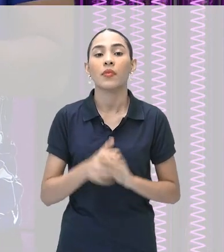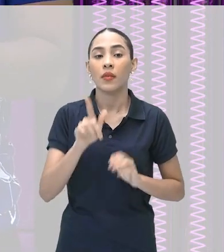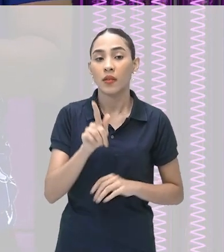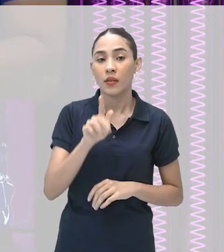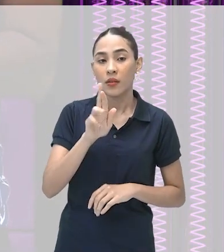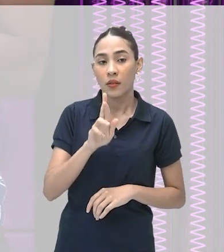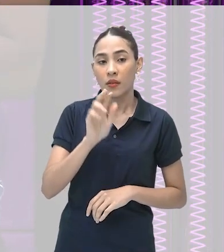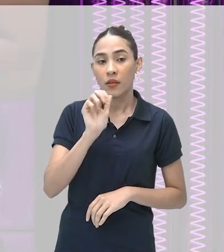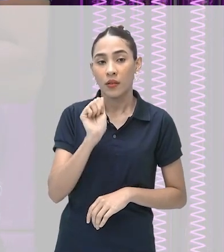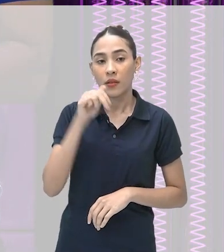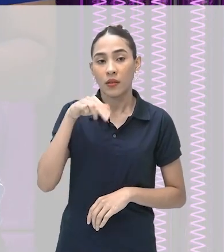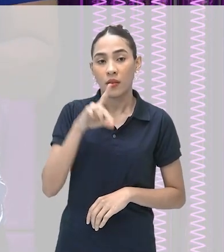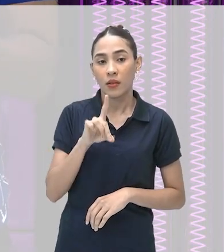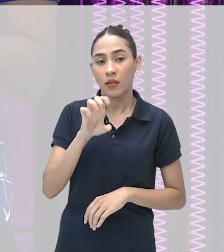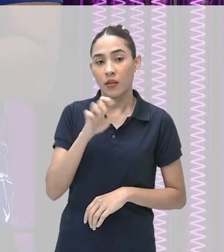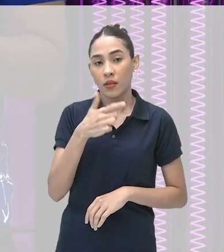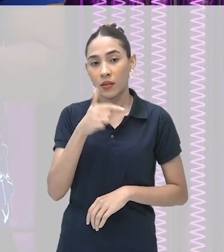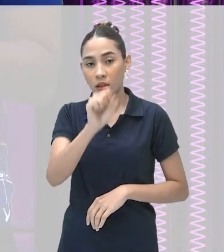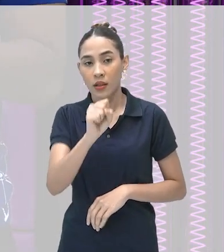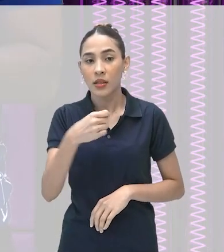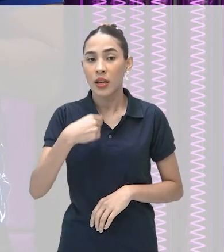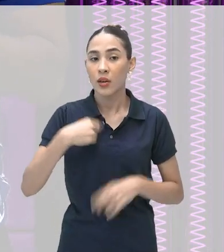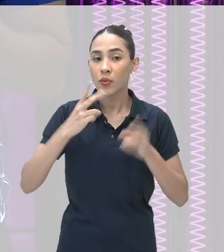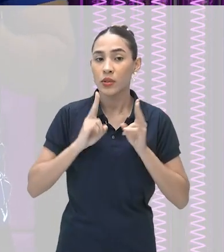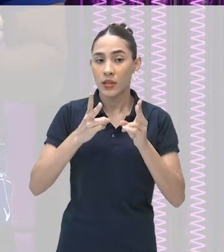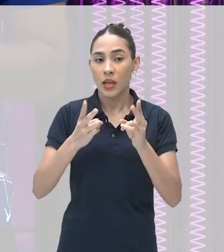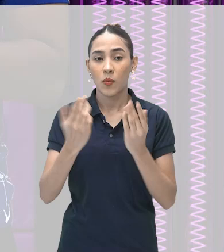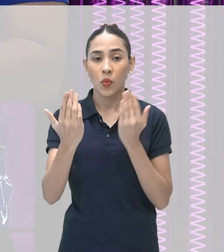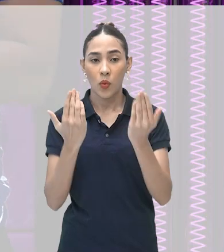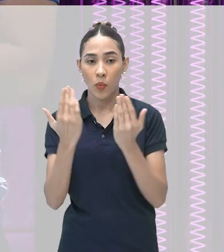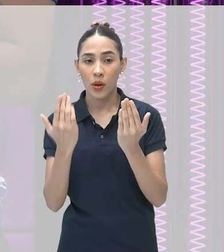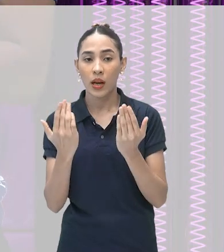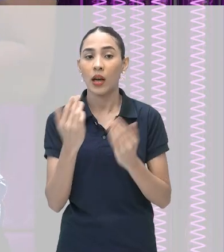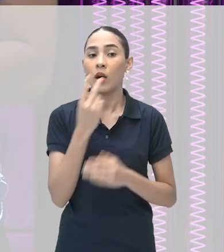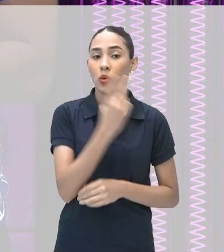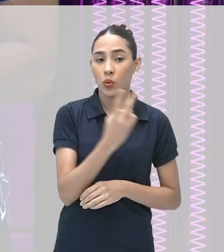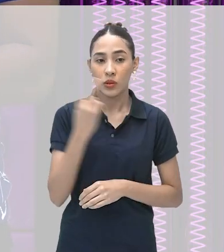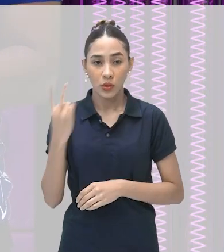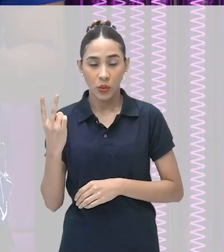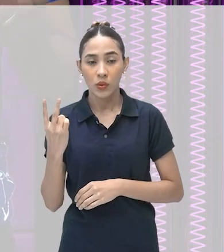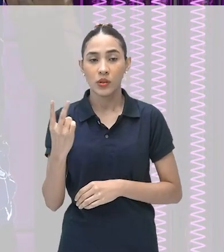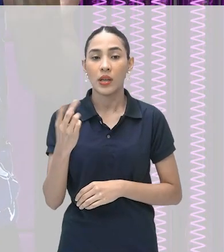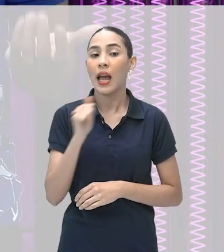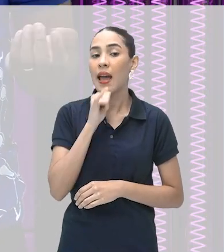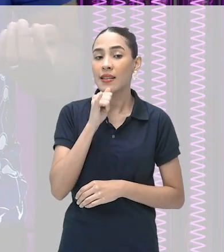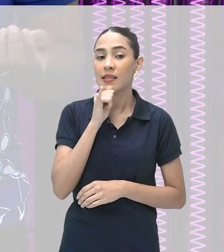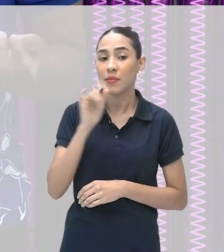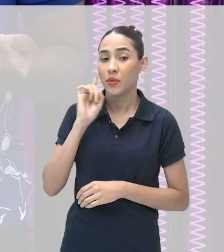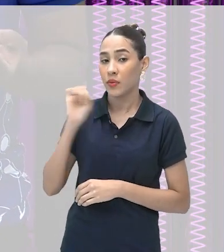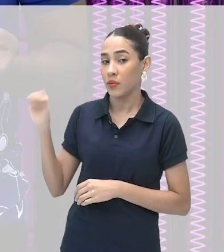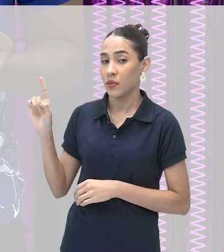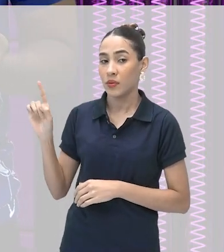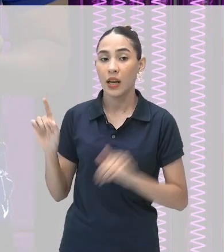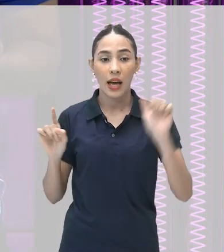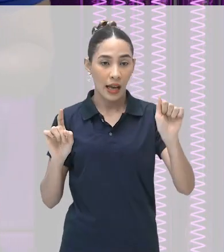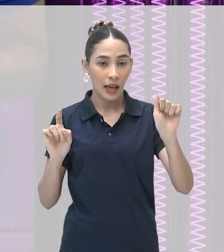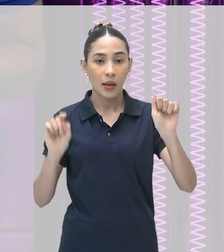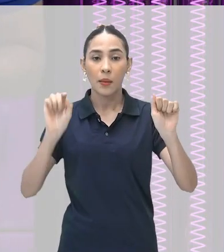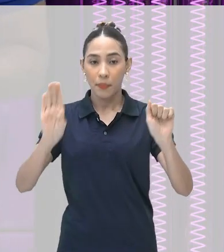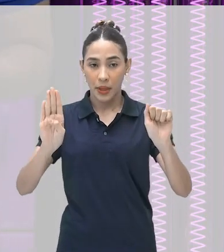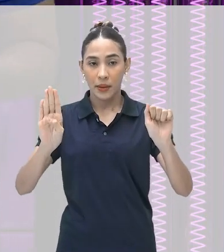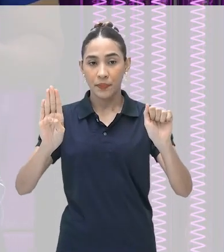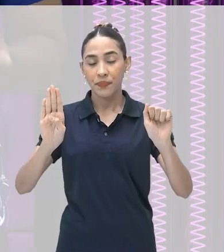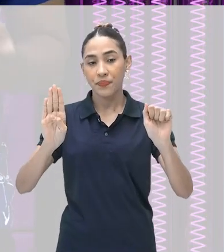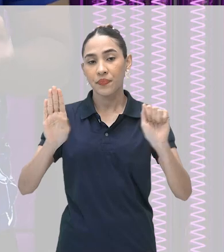grandezas, elas são proporcionais, eu sempre vou comparar duas a duas, tudo bem? Então, eu tenho uma grandeza A e uma grandeza